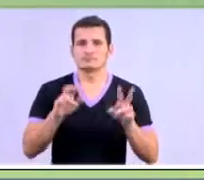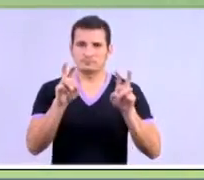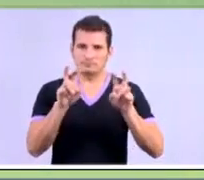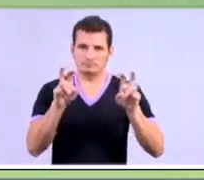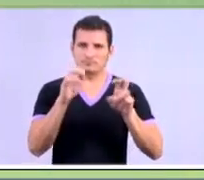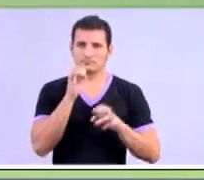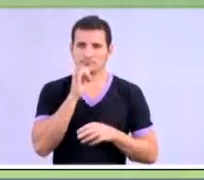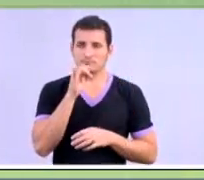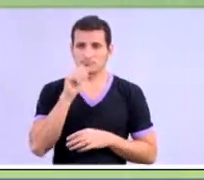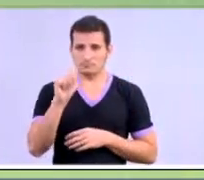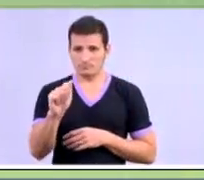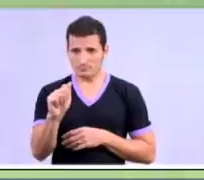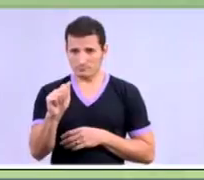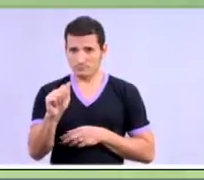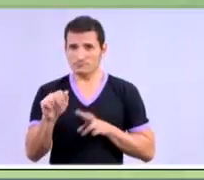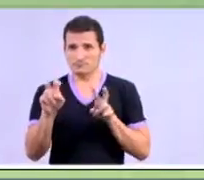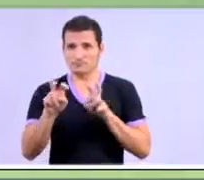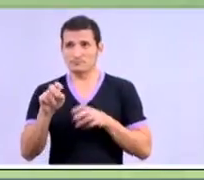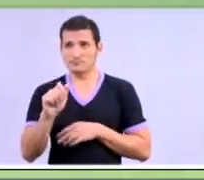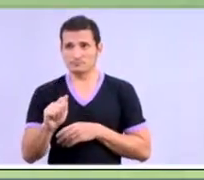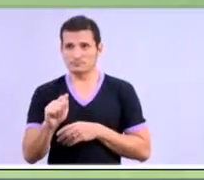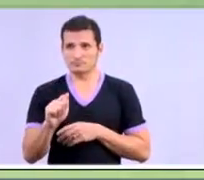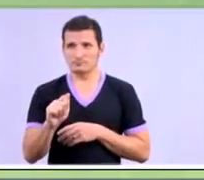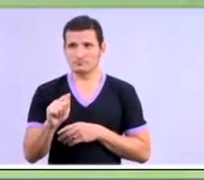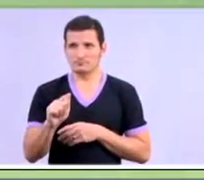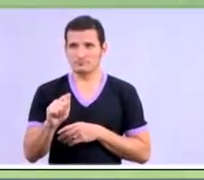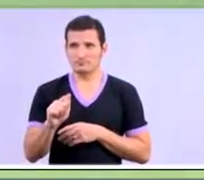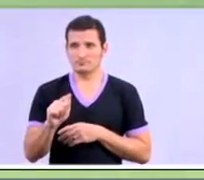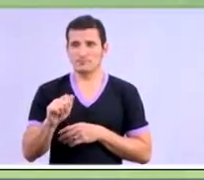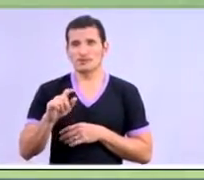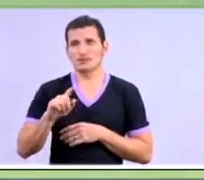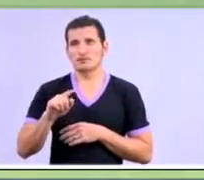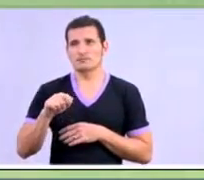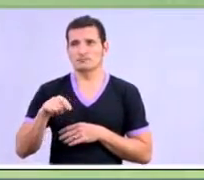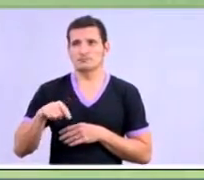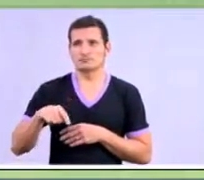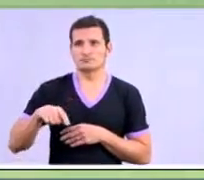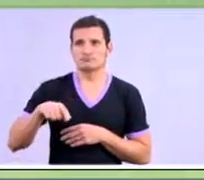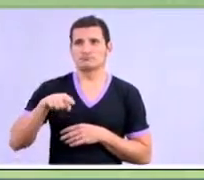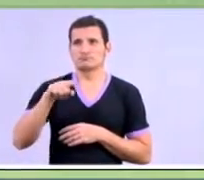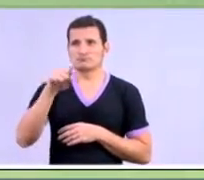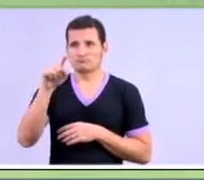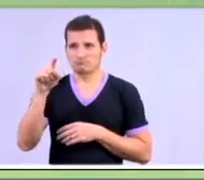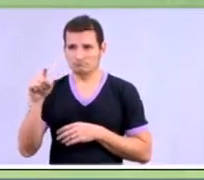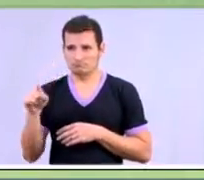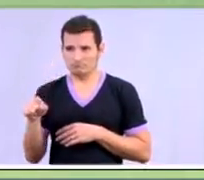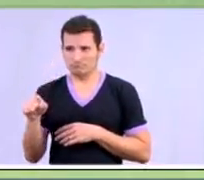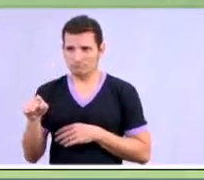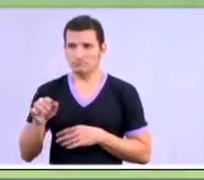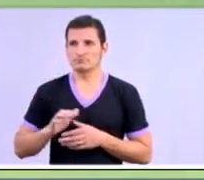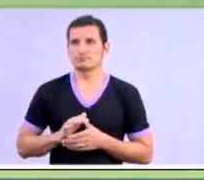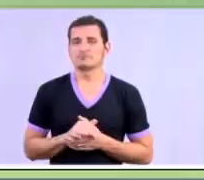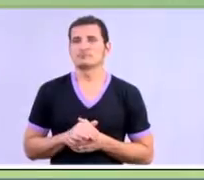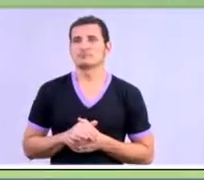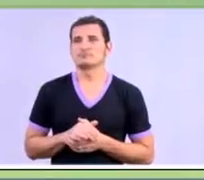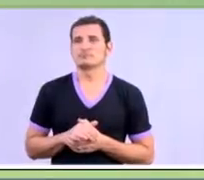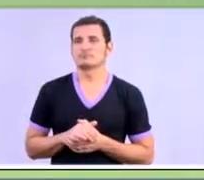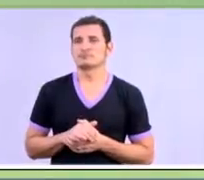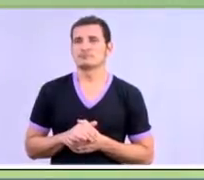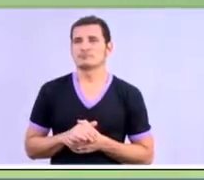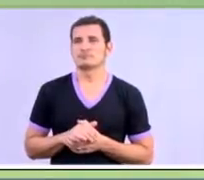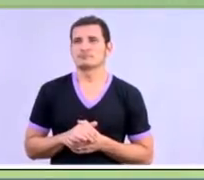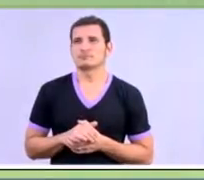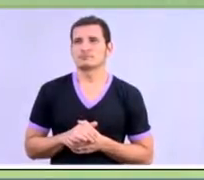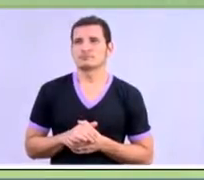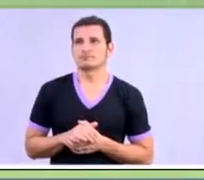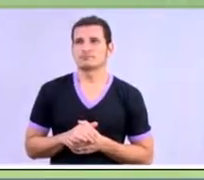fazer uma transmissão, ele vai para o hub, correto? Deixa eu só apagar esse. Ele vai daqui